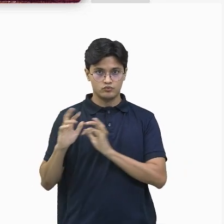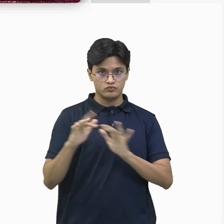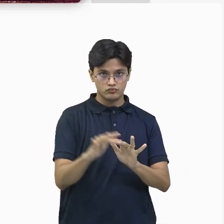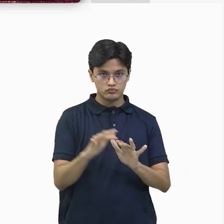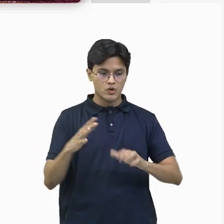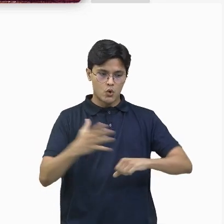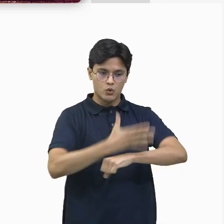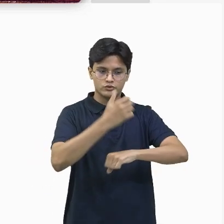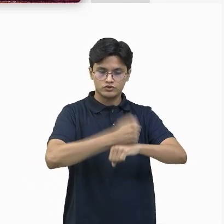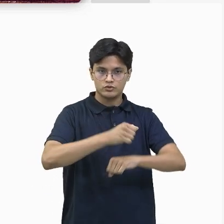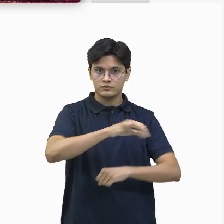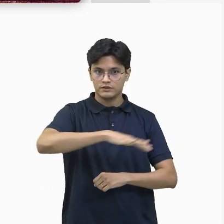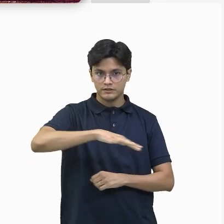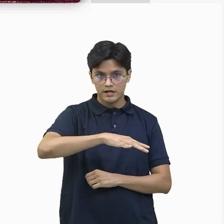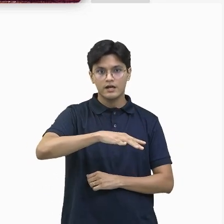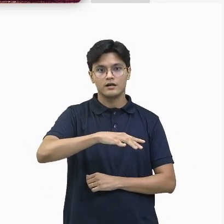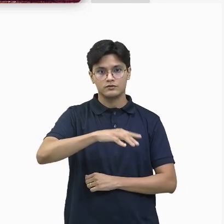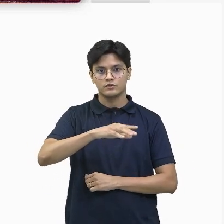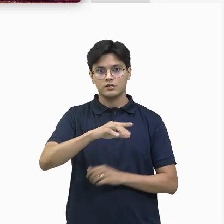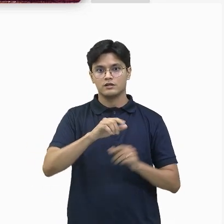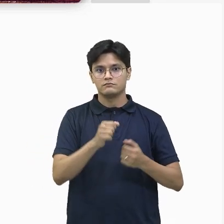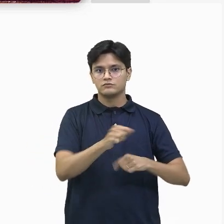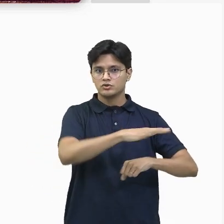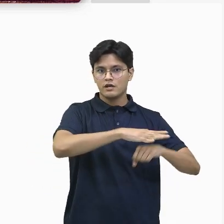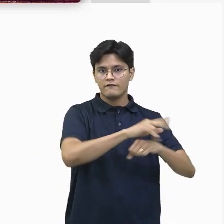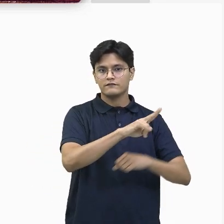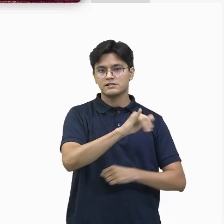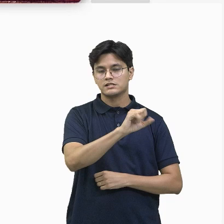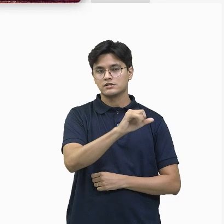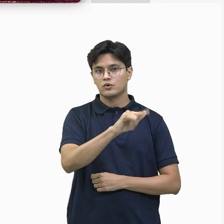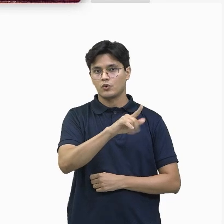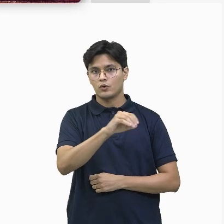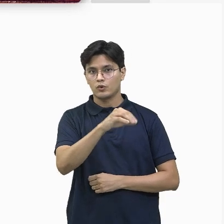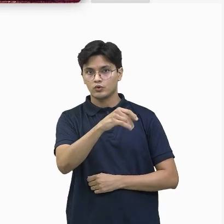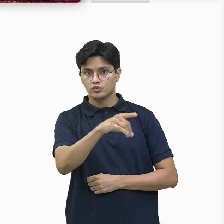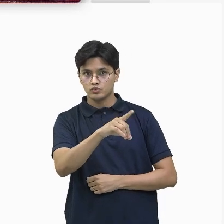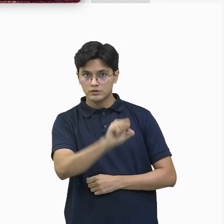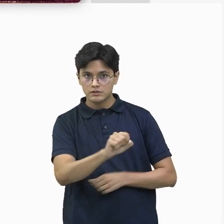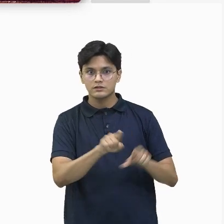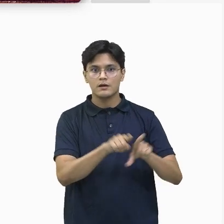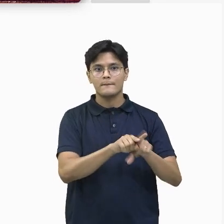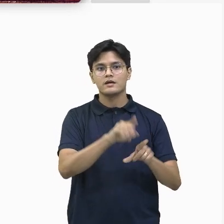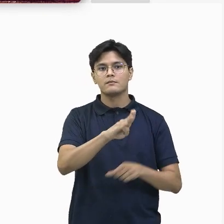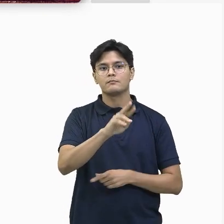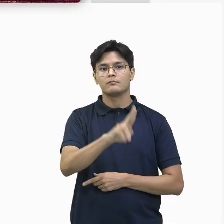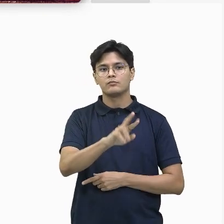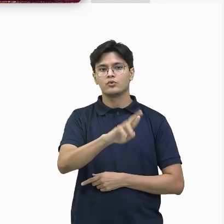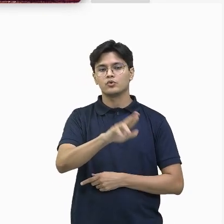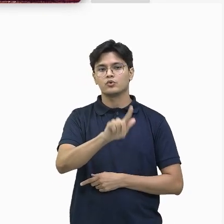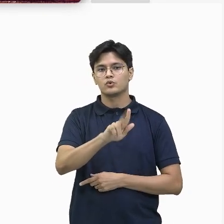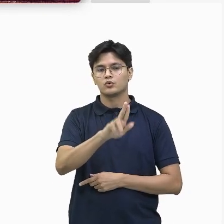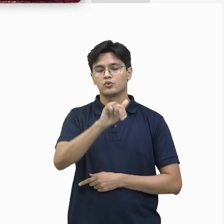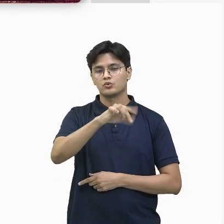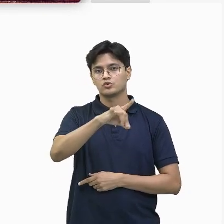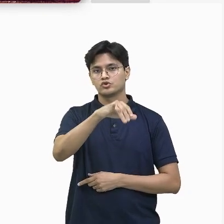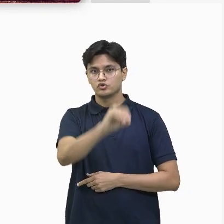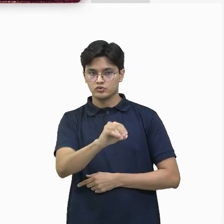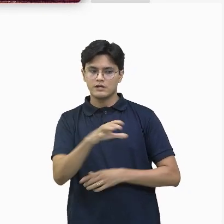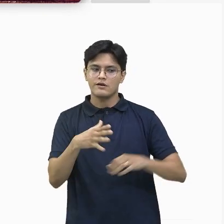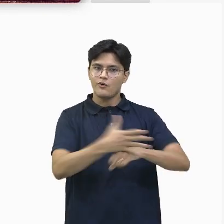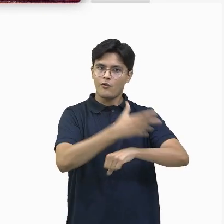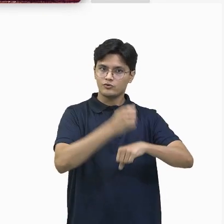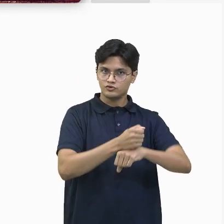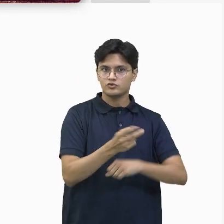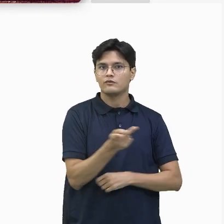dos visigodos, outros dois povos bárbaros também, tá certo? Esses povos tiveram seus bens